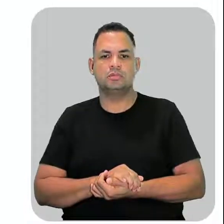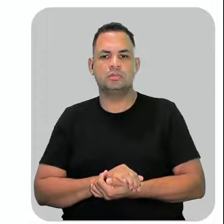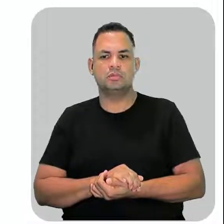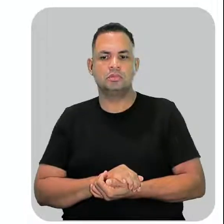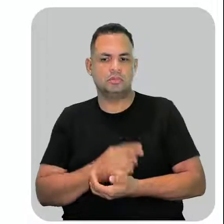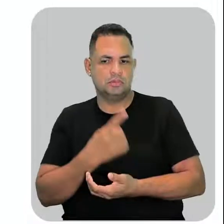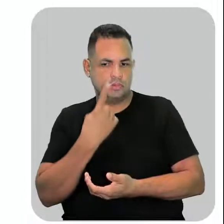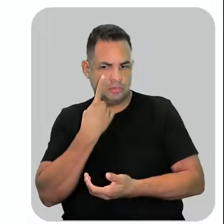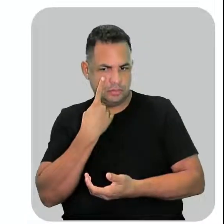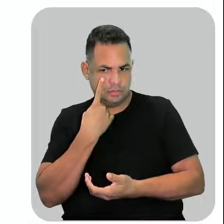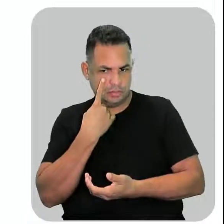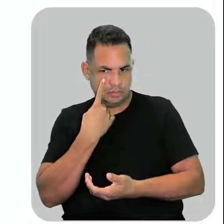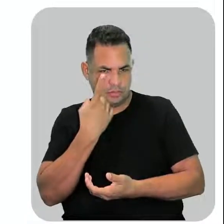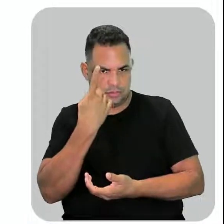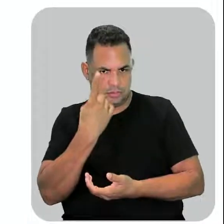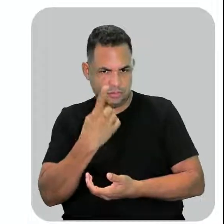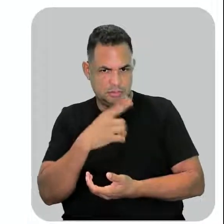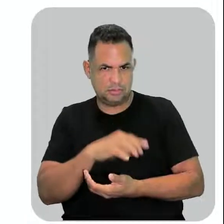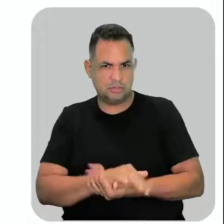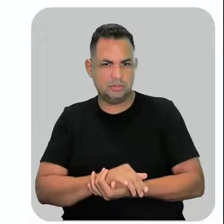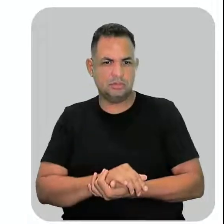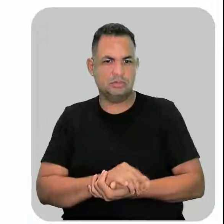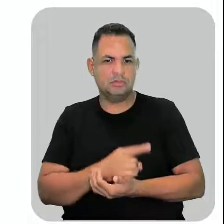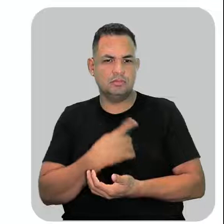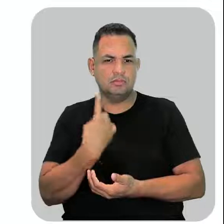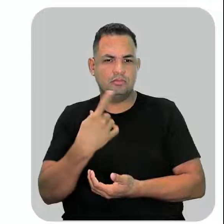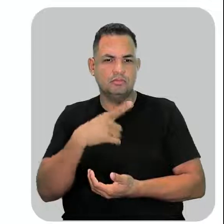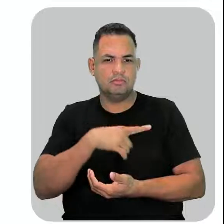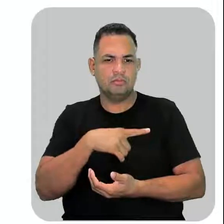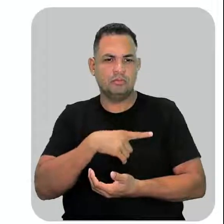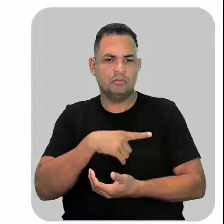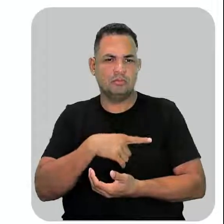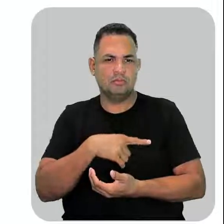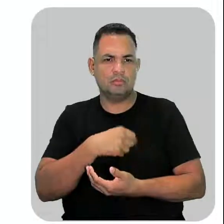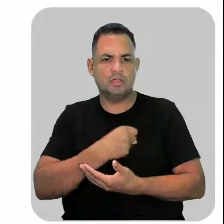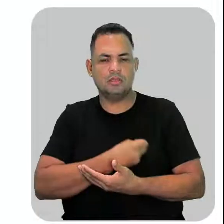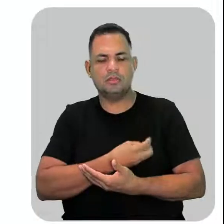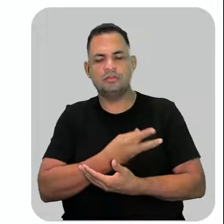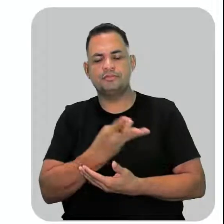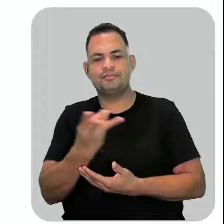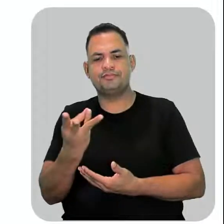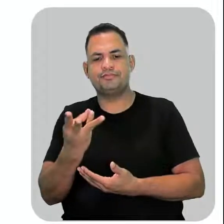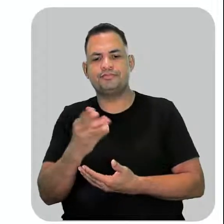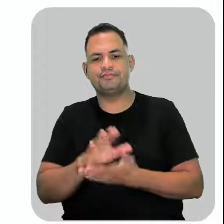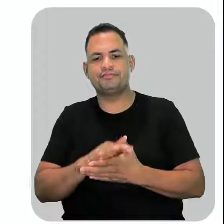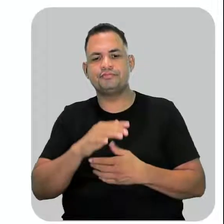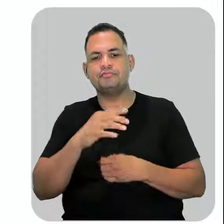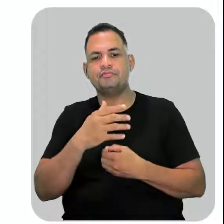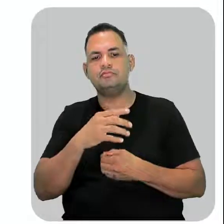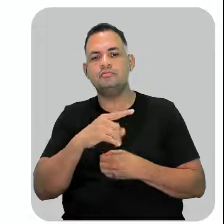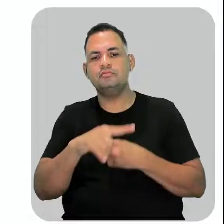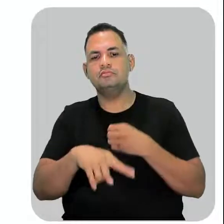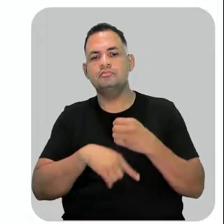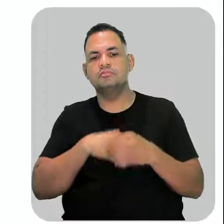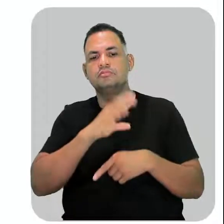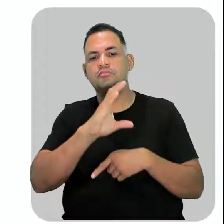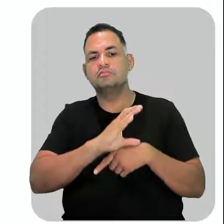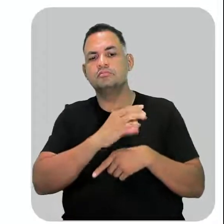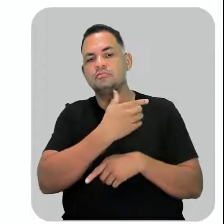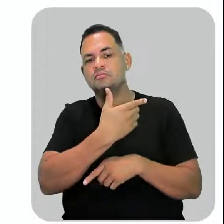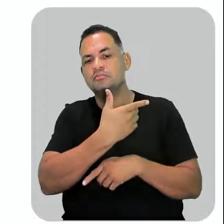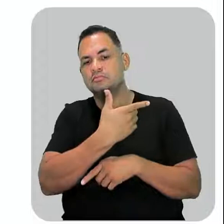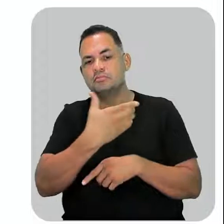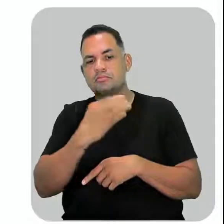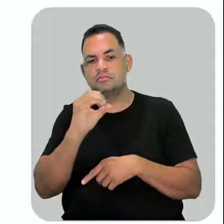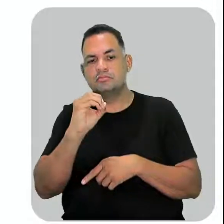Observem que a gente viu que nós tínhamos lá um quantitativo de átomo de carbono igual a 20. E aí a gente tem aqui,